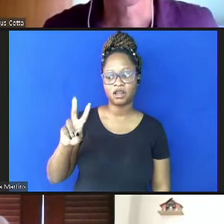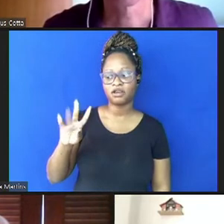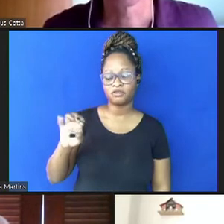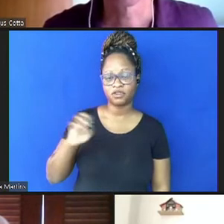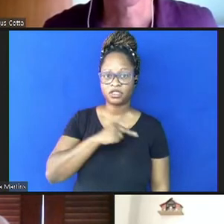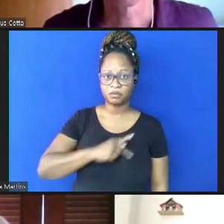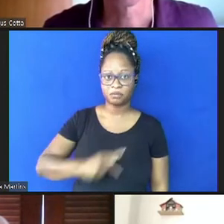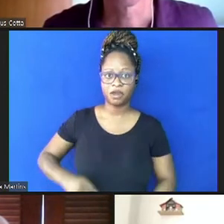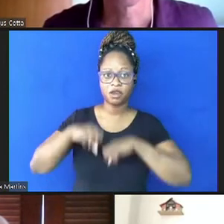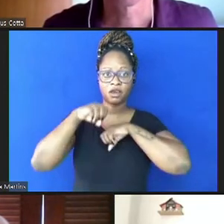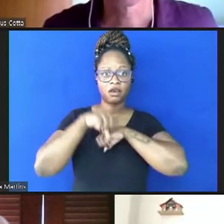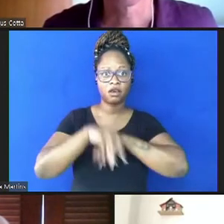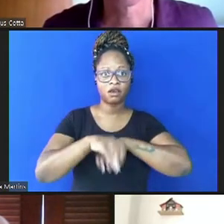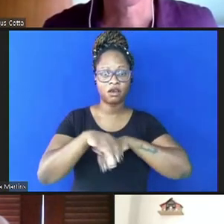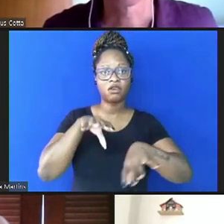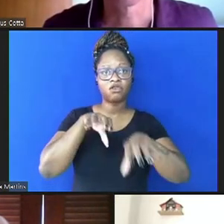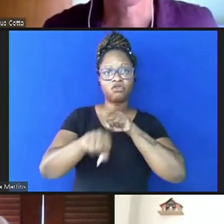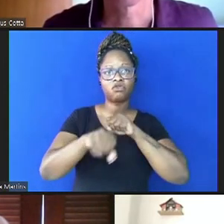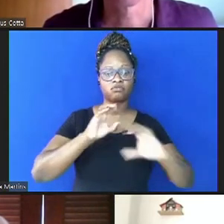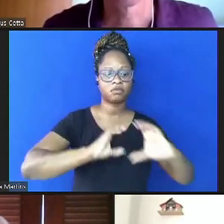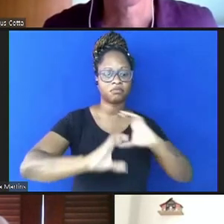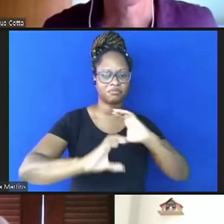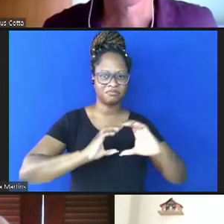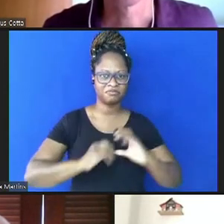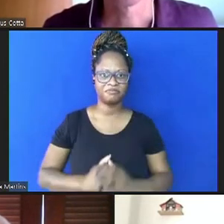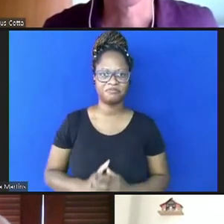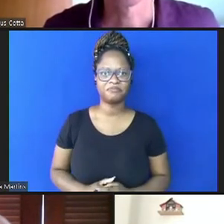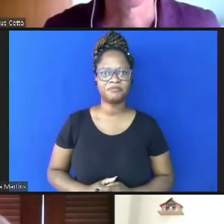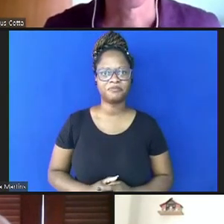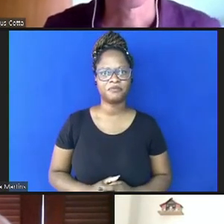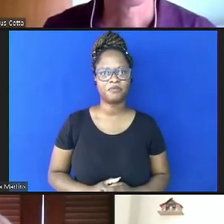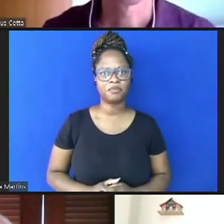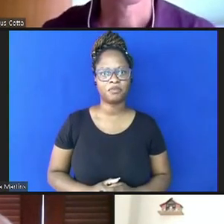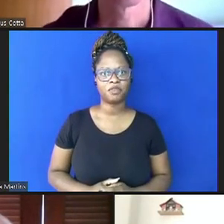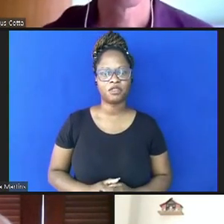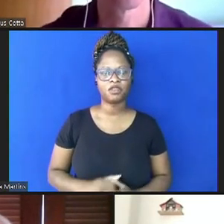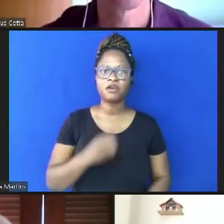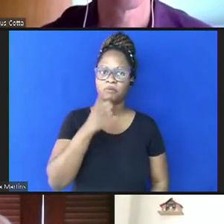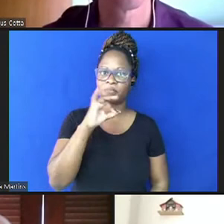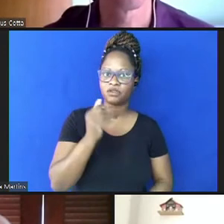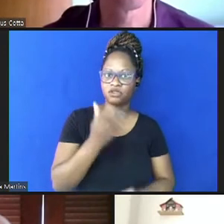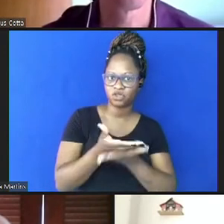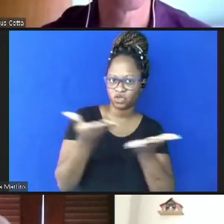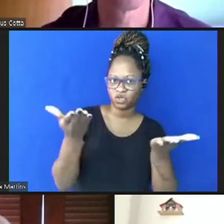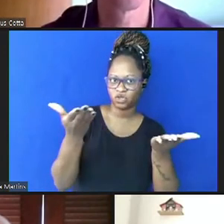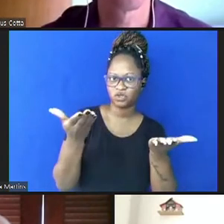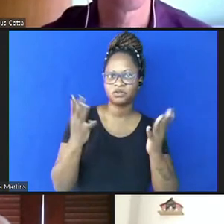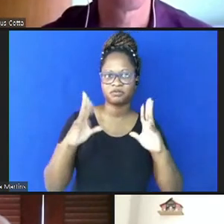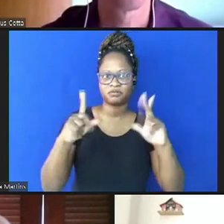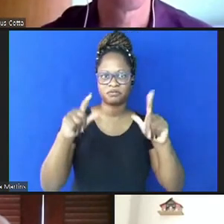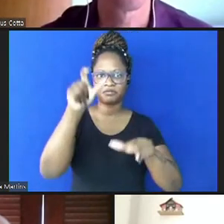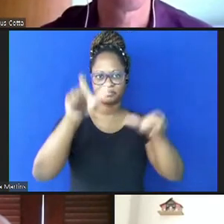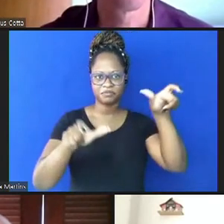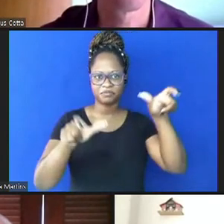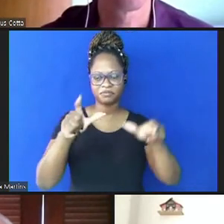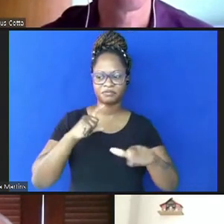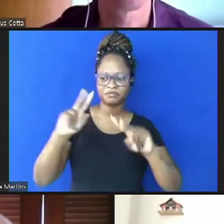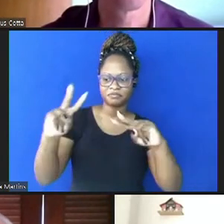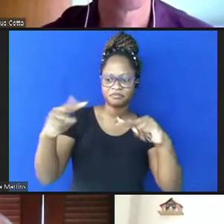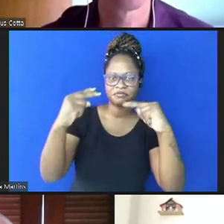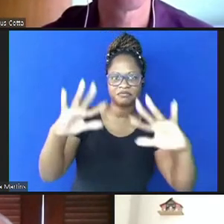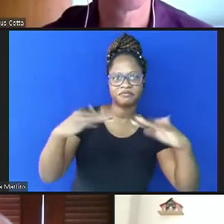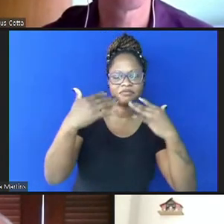Educação, Informação e Comunicação. Bom dia a todas e todos que estão nos acompanhando. Queria